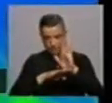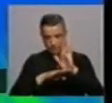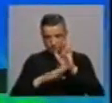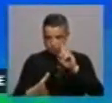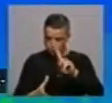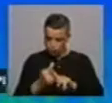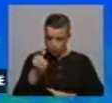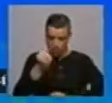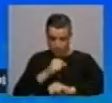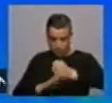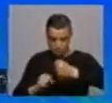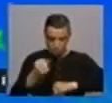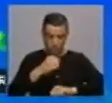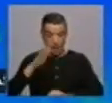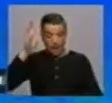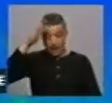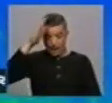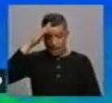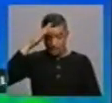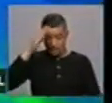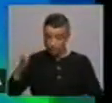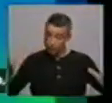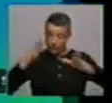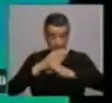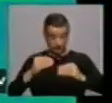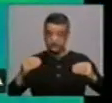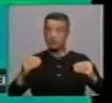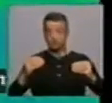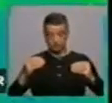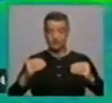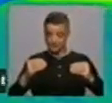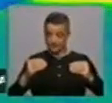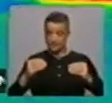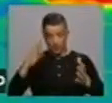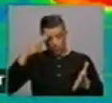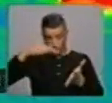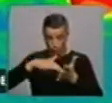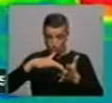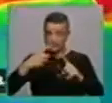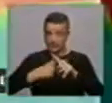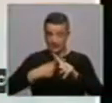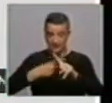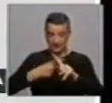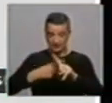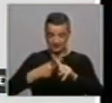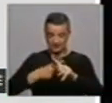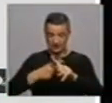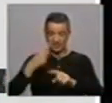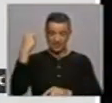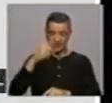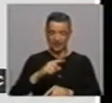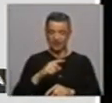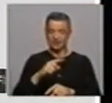o movimento de espécies animais em vias de extinção, e um dos resultados interessantes que eles encontraram